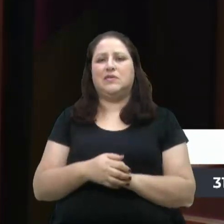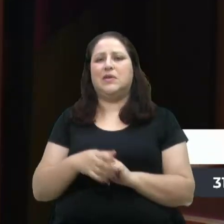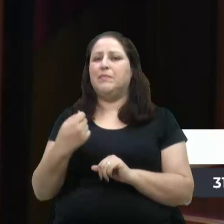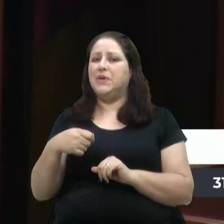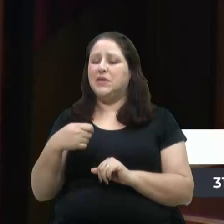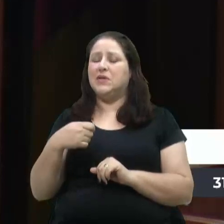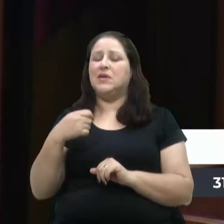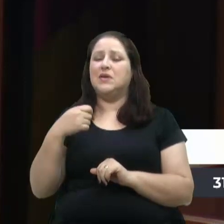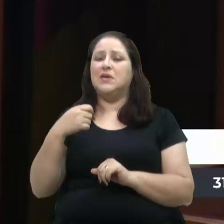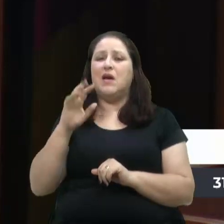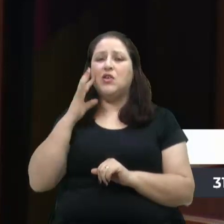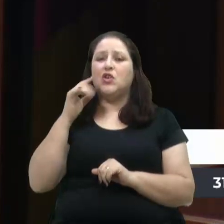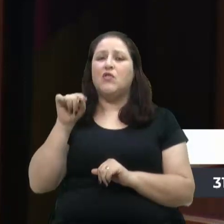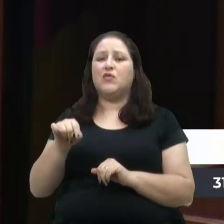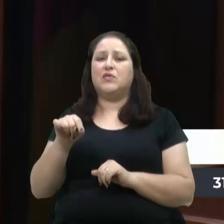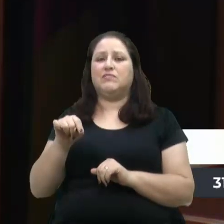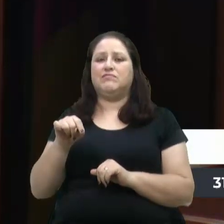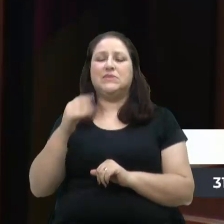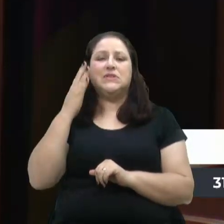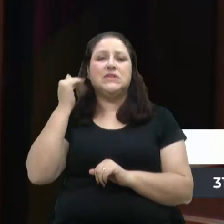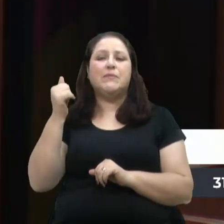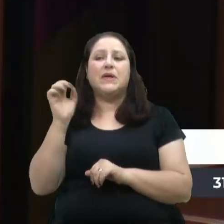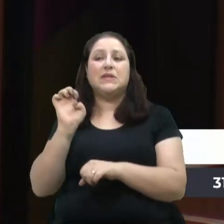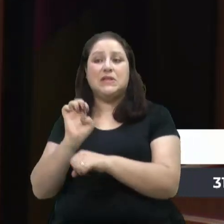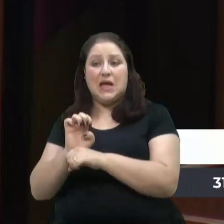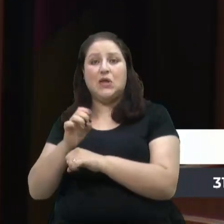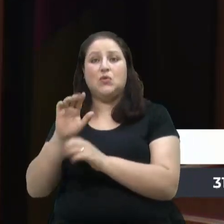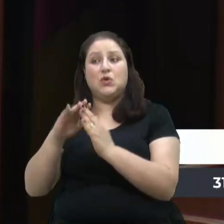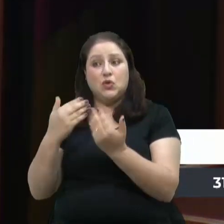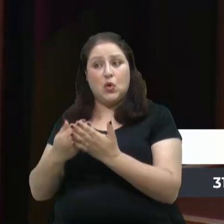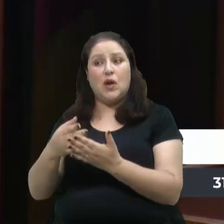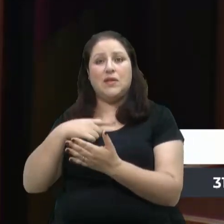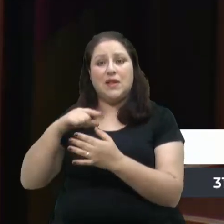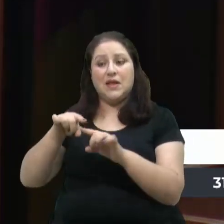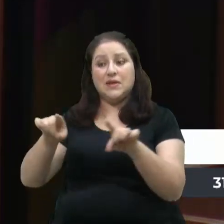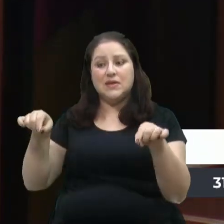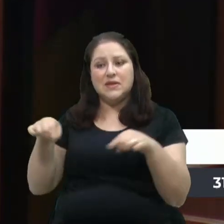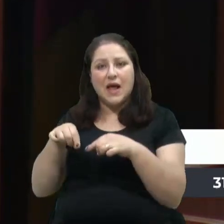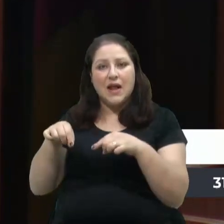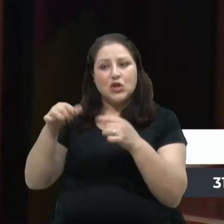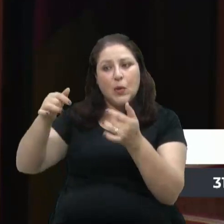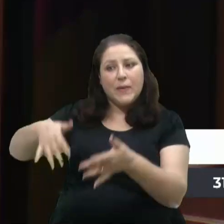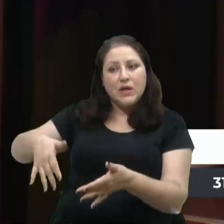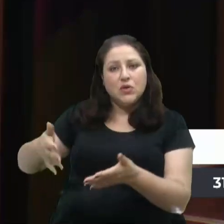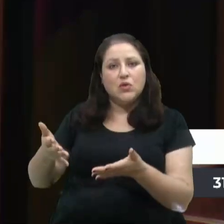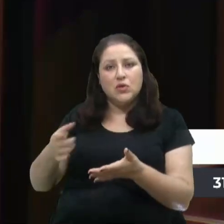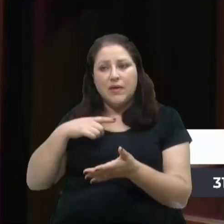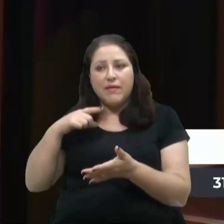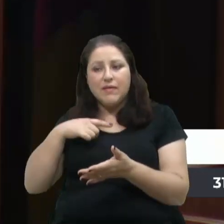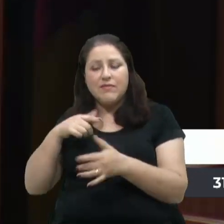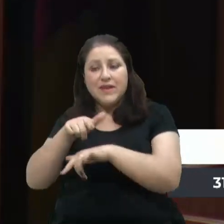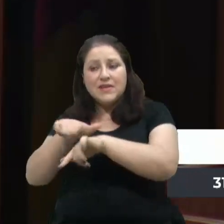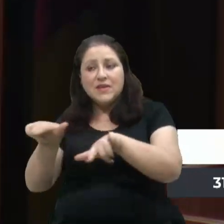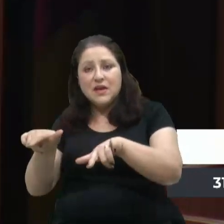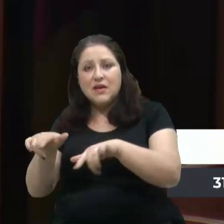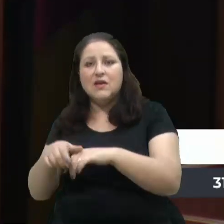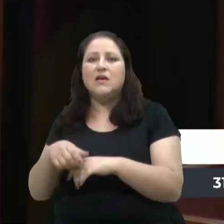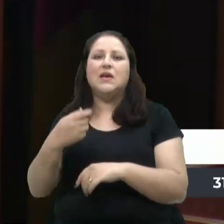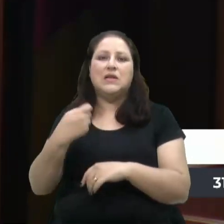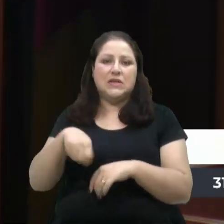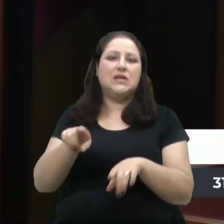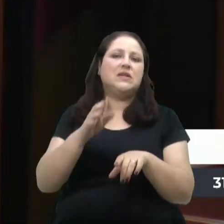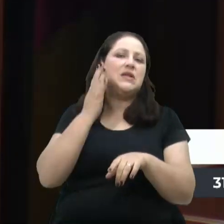efetivamente se tem sala sobrando no estado nas escolas do estado de Ensino Fundamental e depois temos que saber onde construir